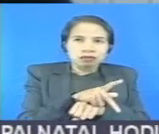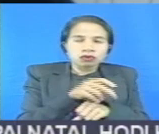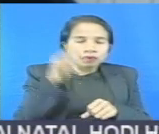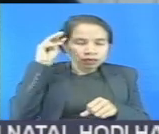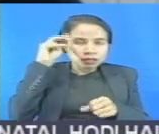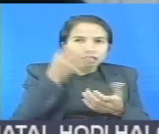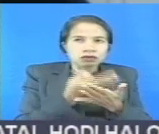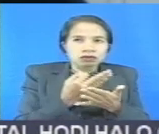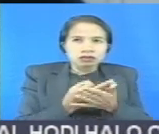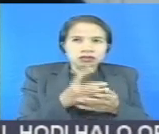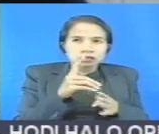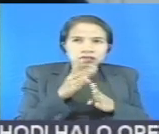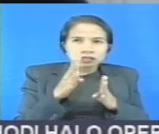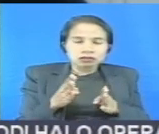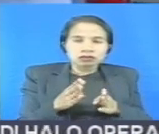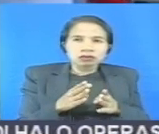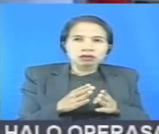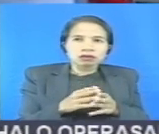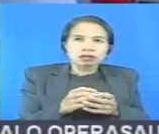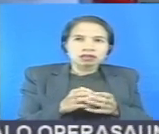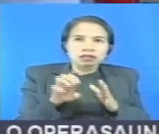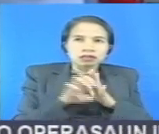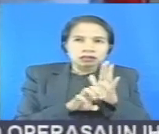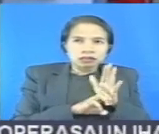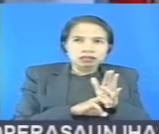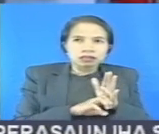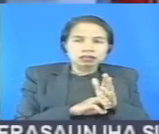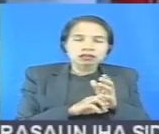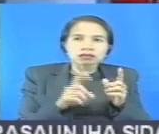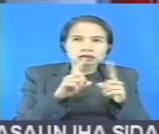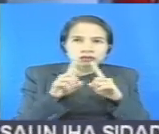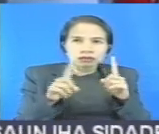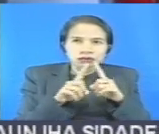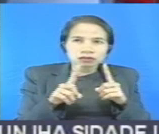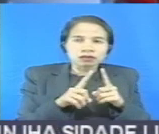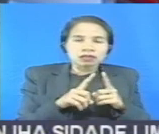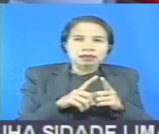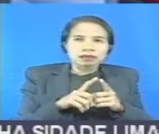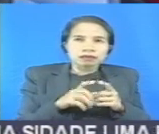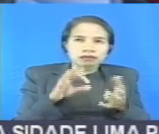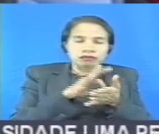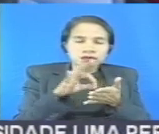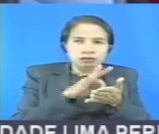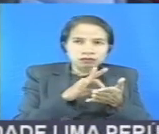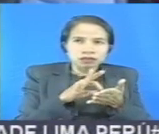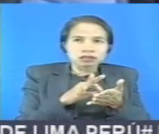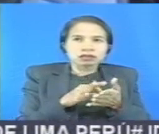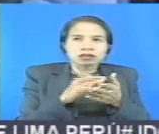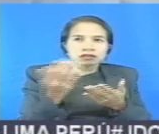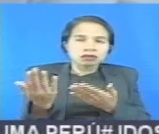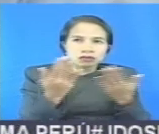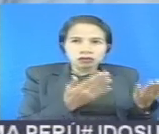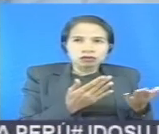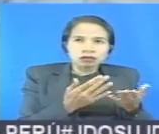Finanças. Diretora-Geral Interina Patrimônio Estado, Timoteia Pompeia Marques Satetin. Formação na atua leva conhecimento do